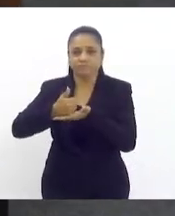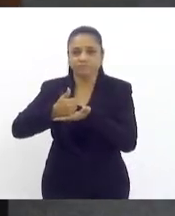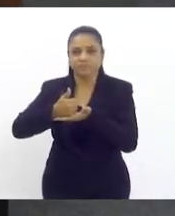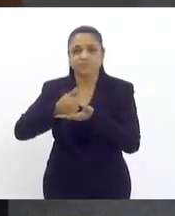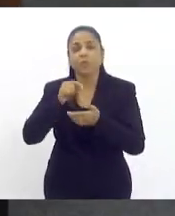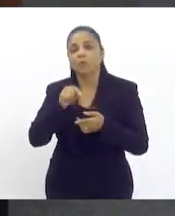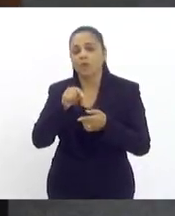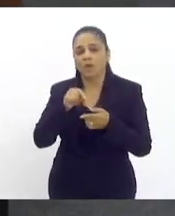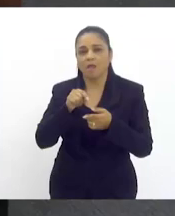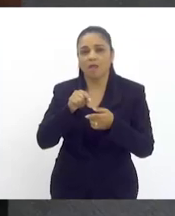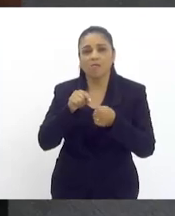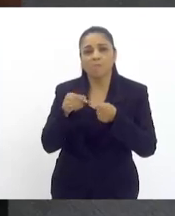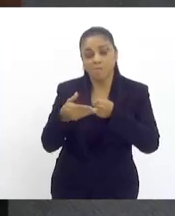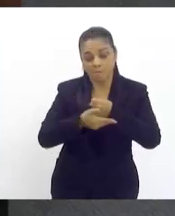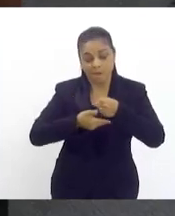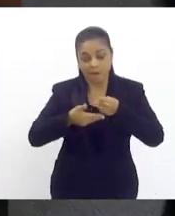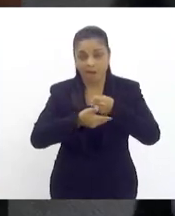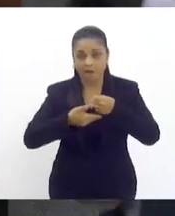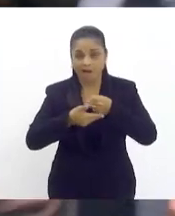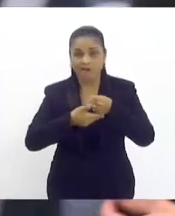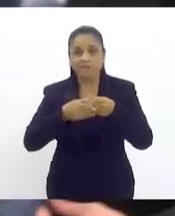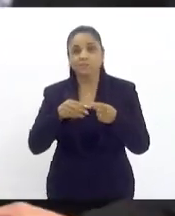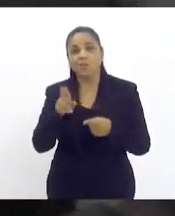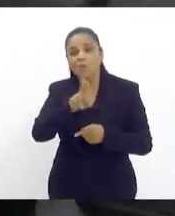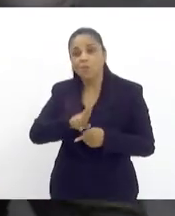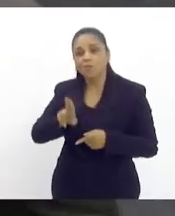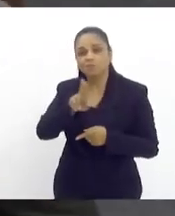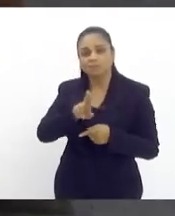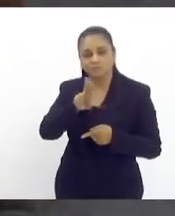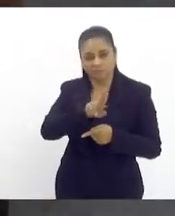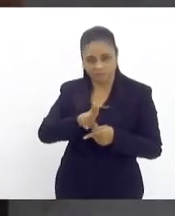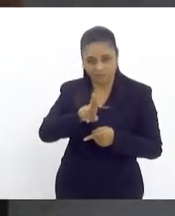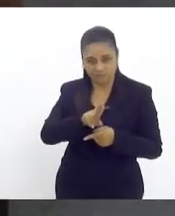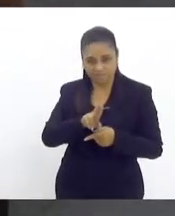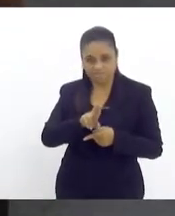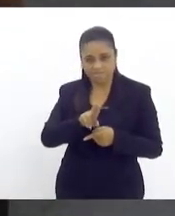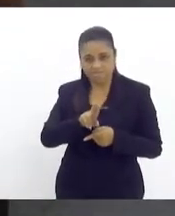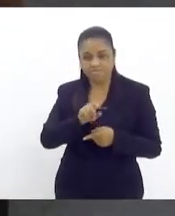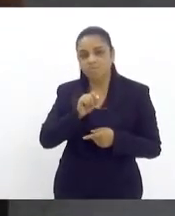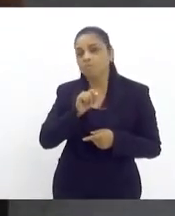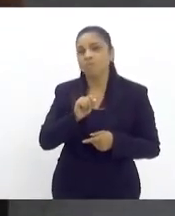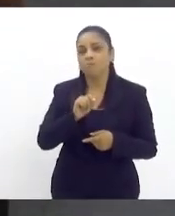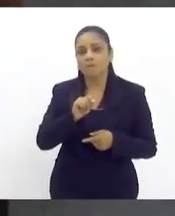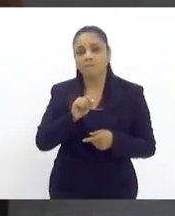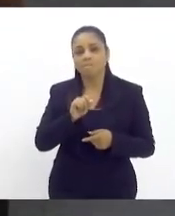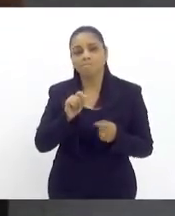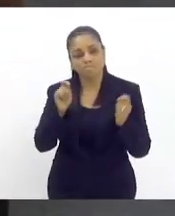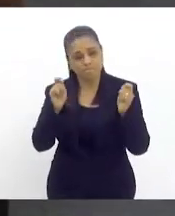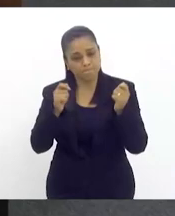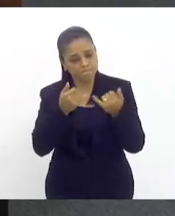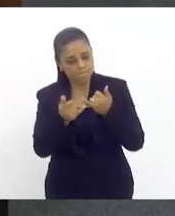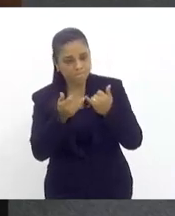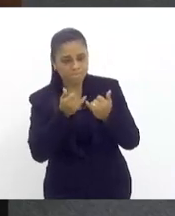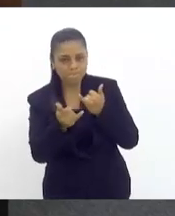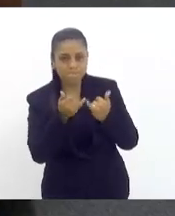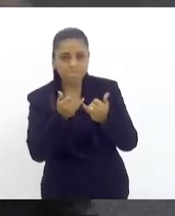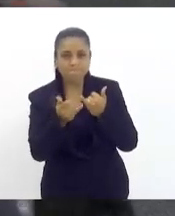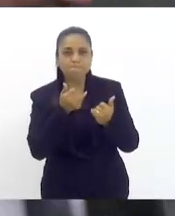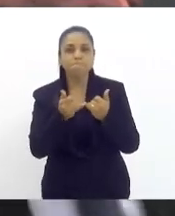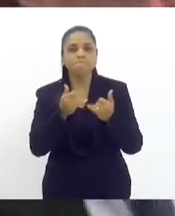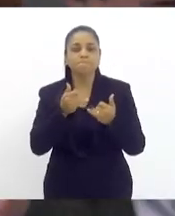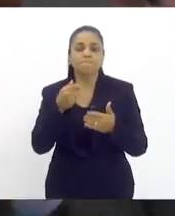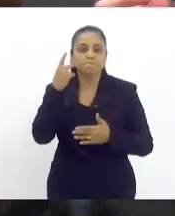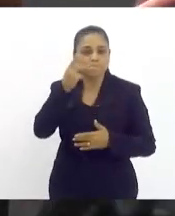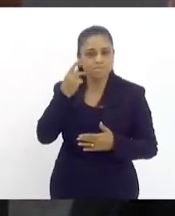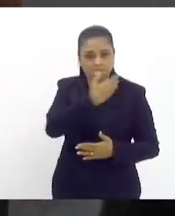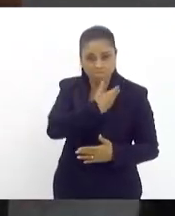a possibilidade de a gente utilizarmos desses dados para que a gente possa prover as políticas públicas